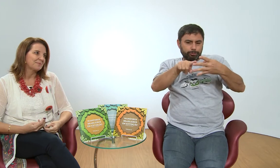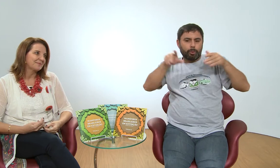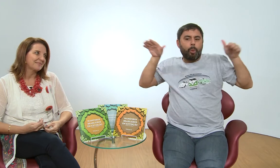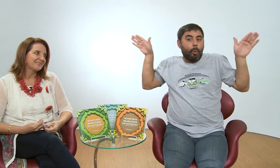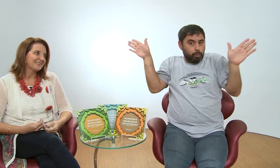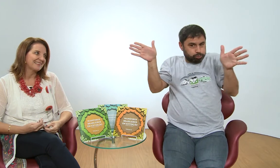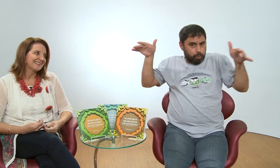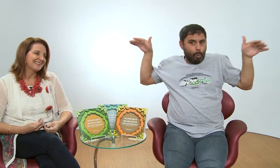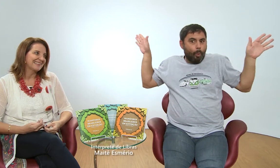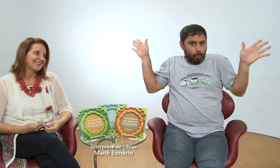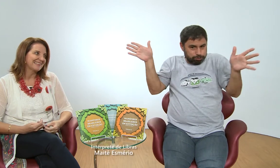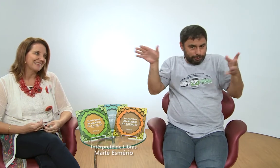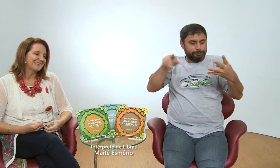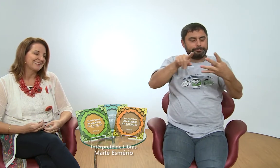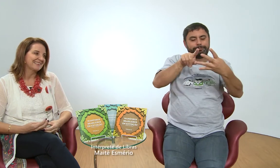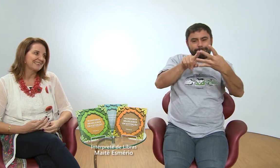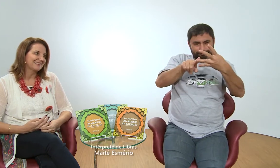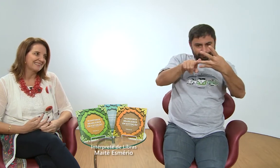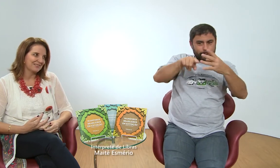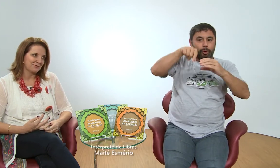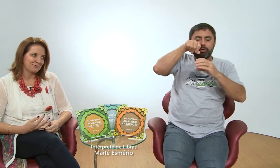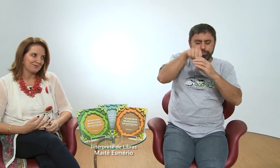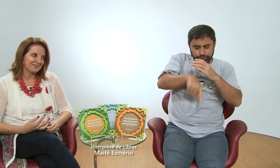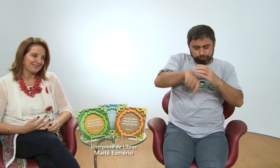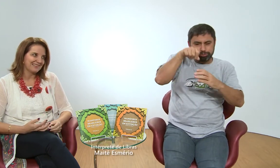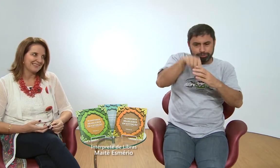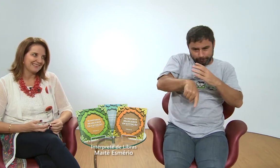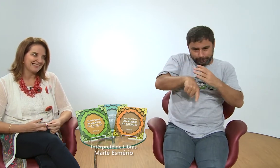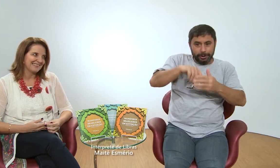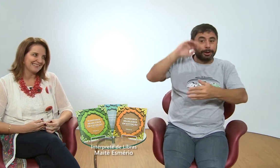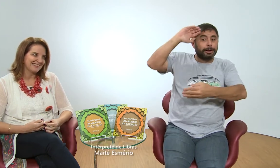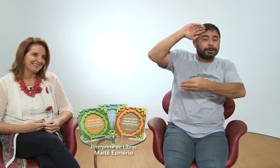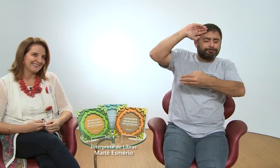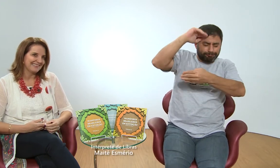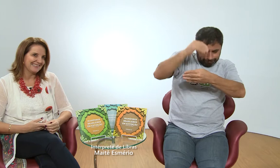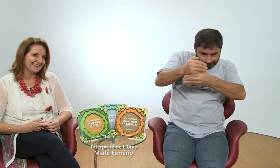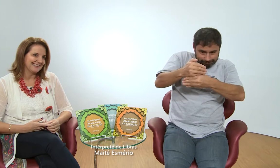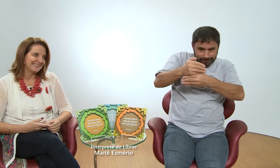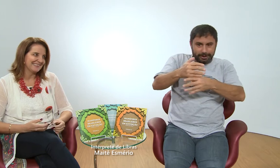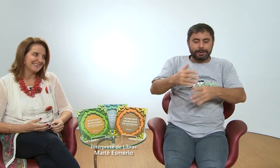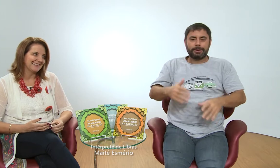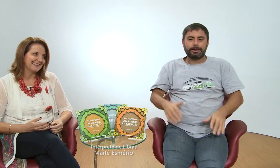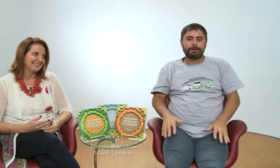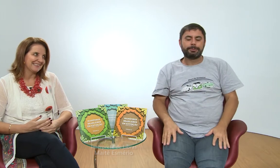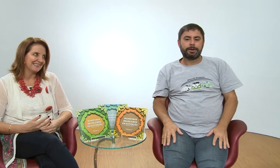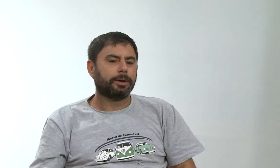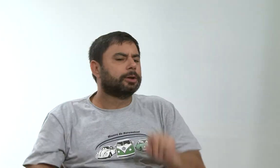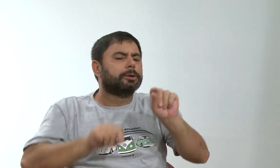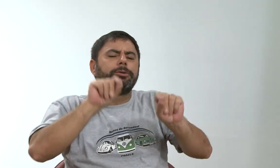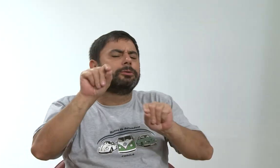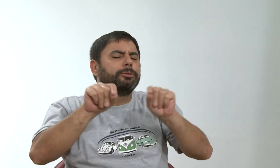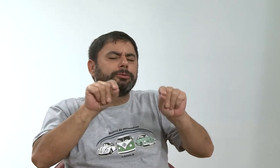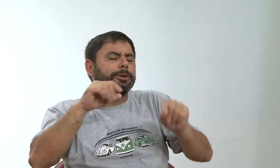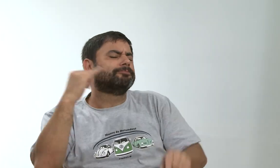cachorro vinagre, peixe boi da Amazônia, tamanduá bandeira e o tatu bola.